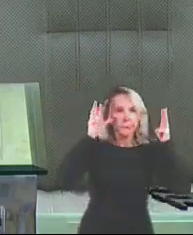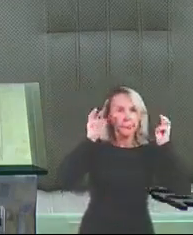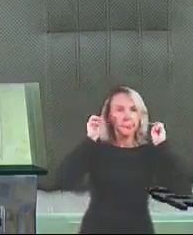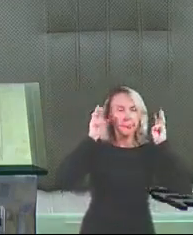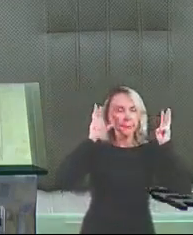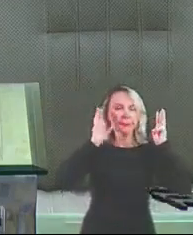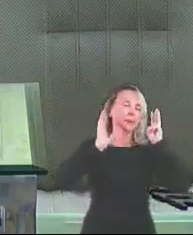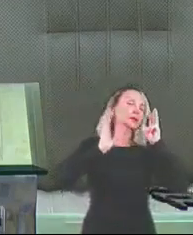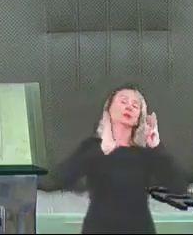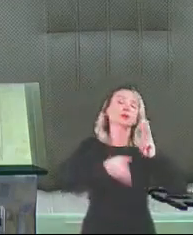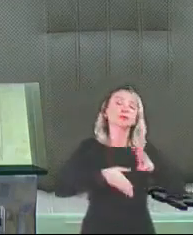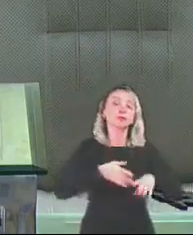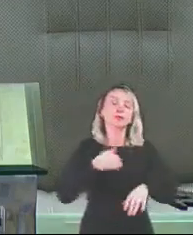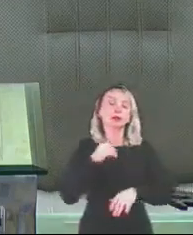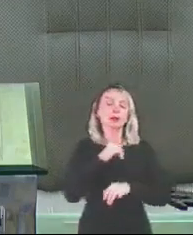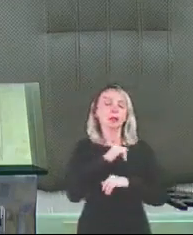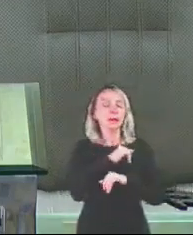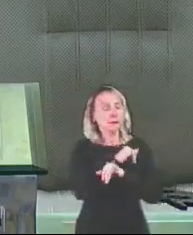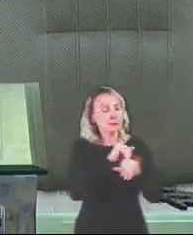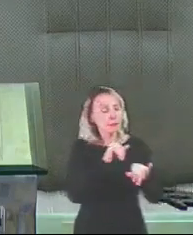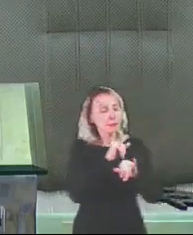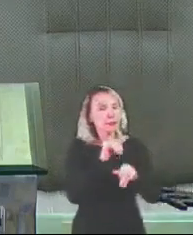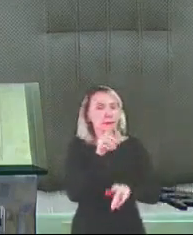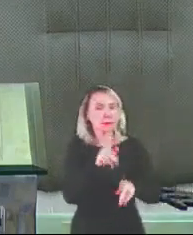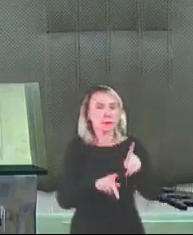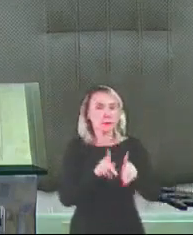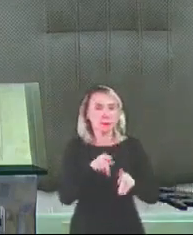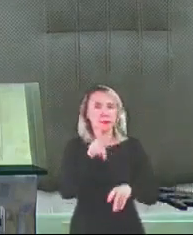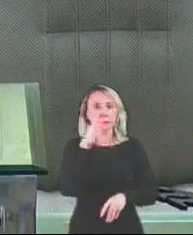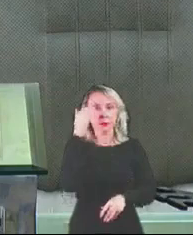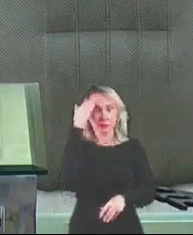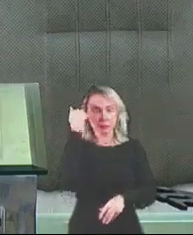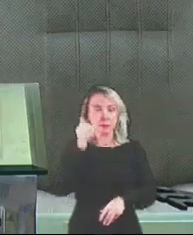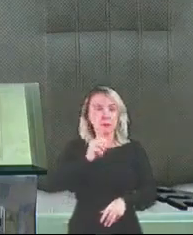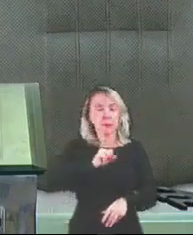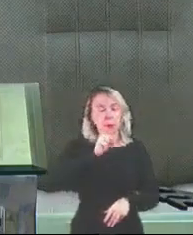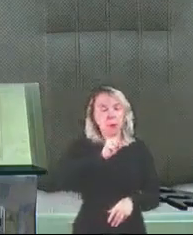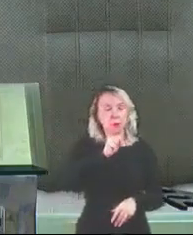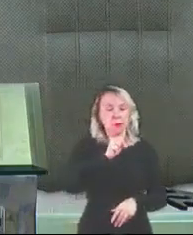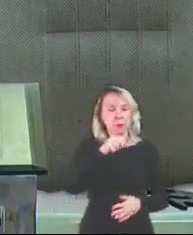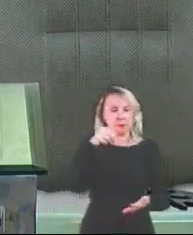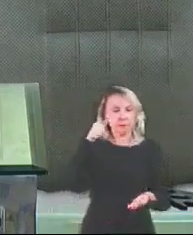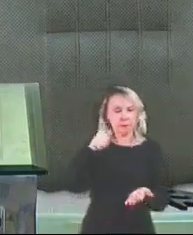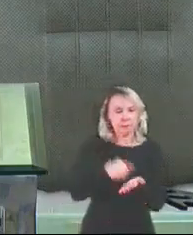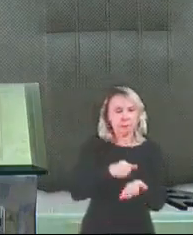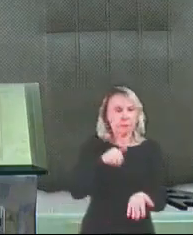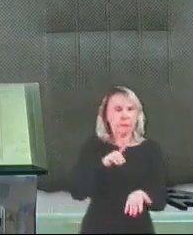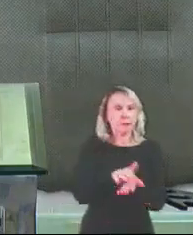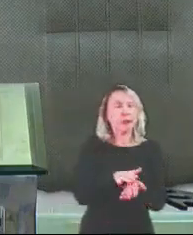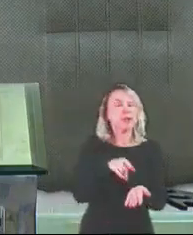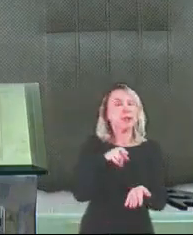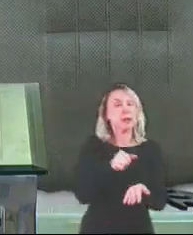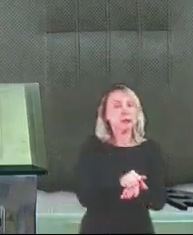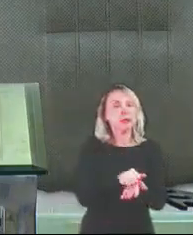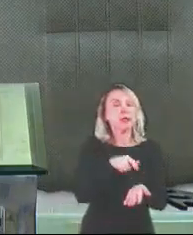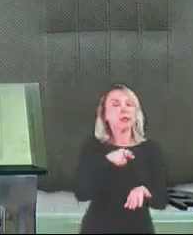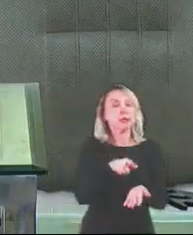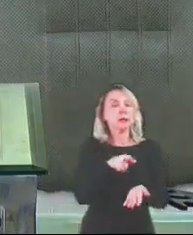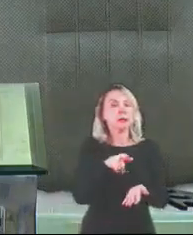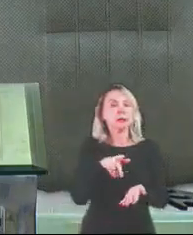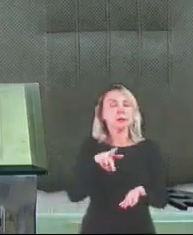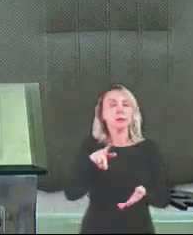havia falado para o povo. Os irmãos sabem que a oitava praga dos gafanhotos, Deus mais à frente, depois